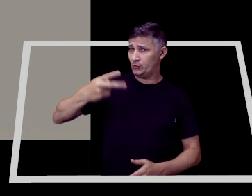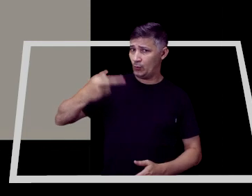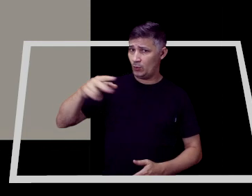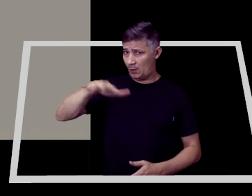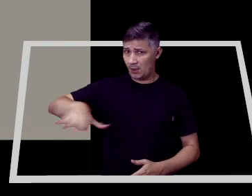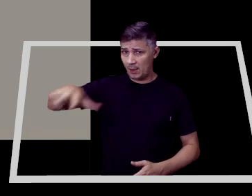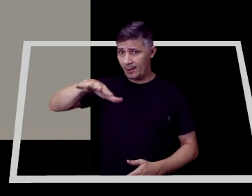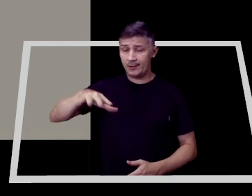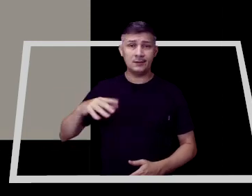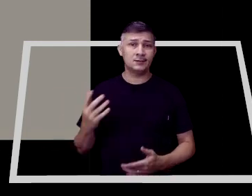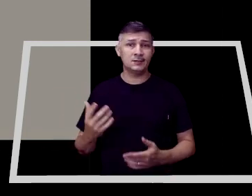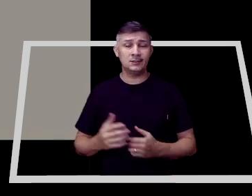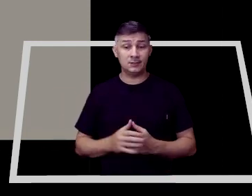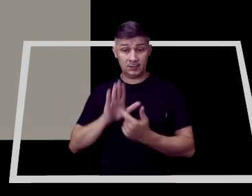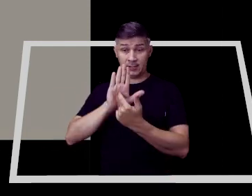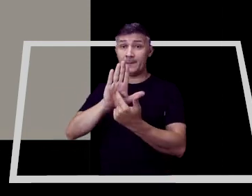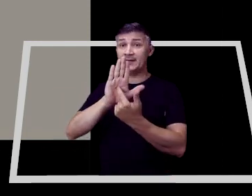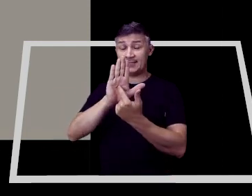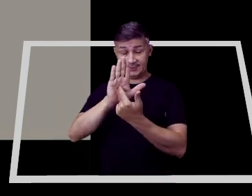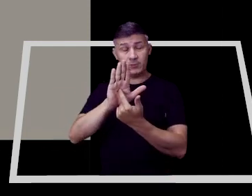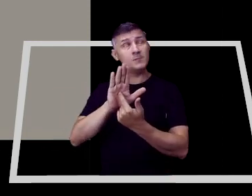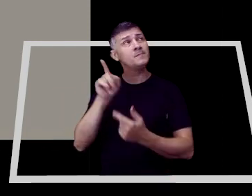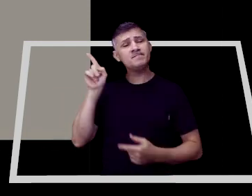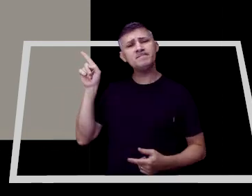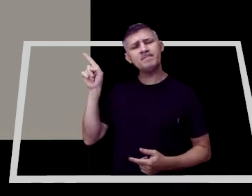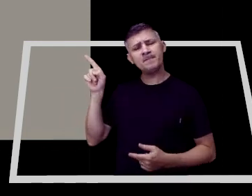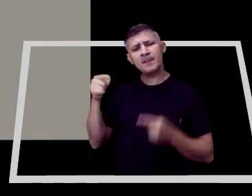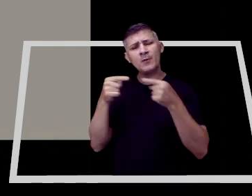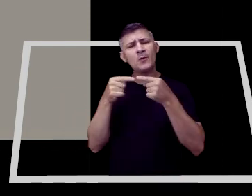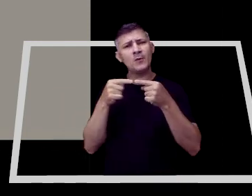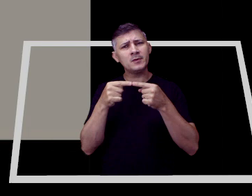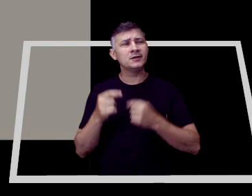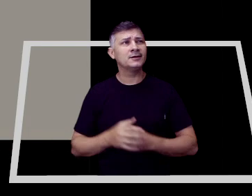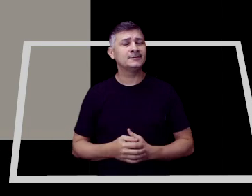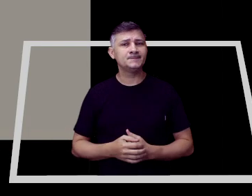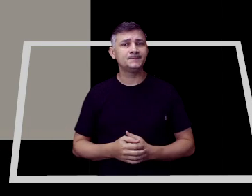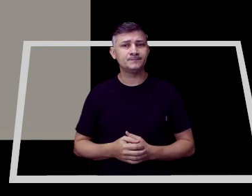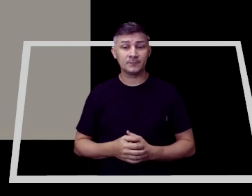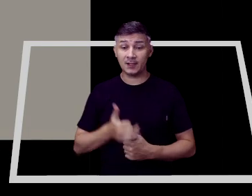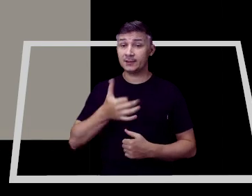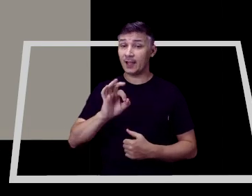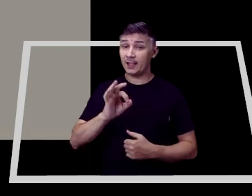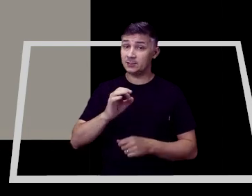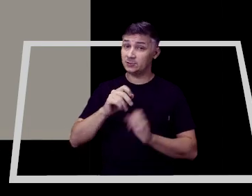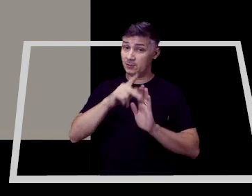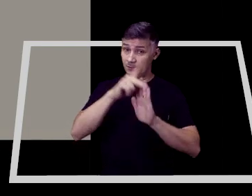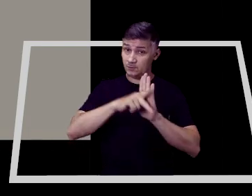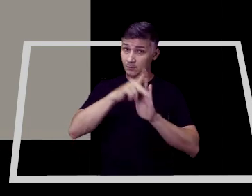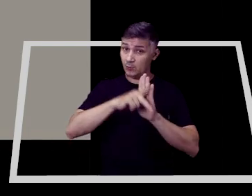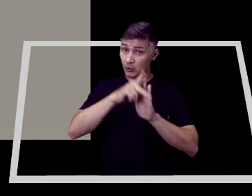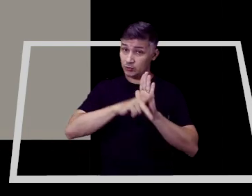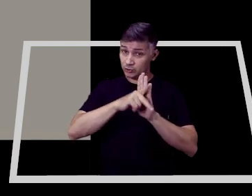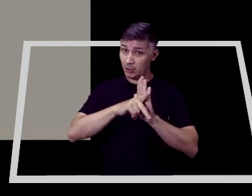essa segunda parte da apresentação, ela corresponde, na verdade, aos 10 projetos